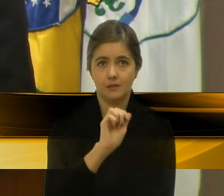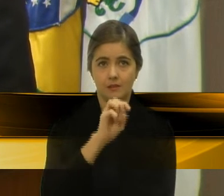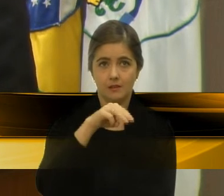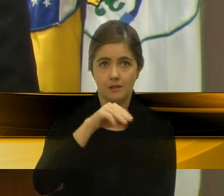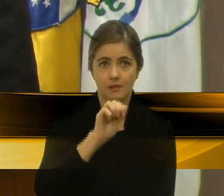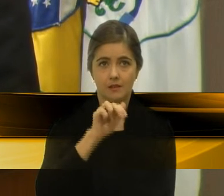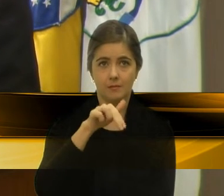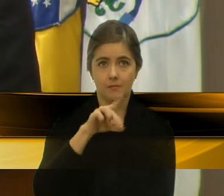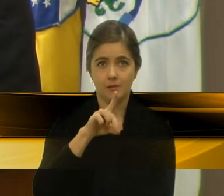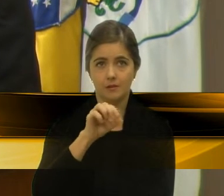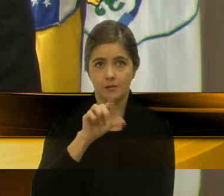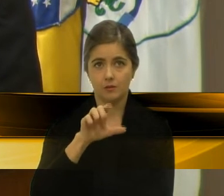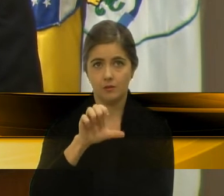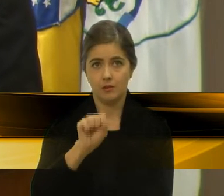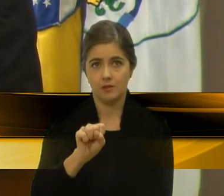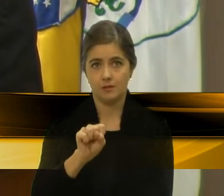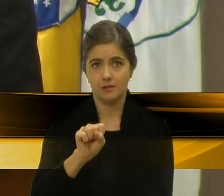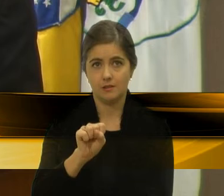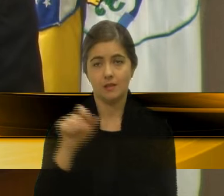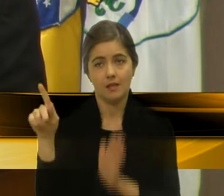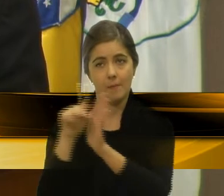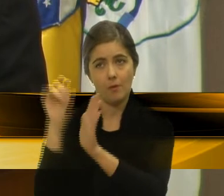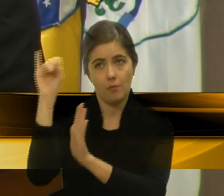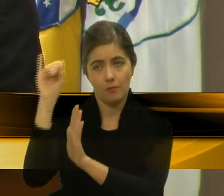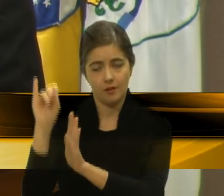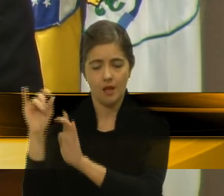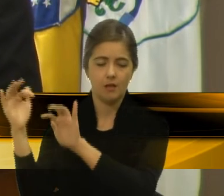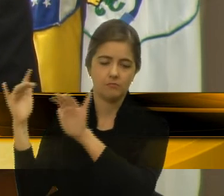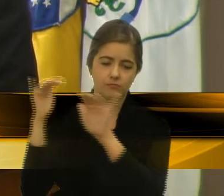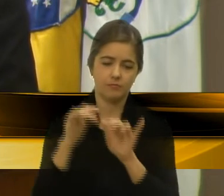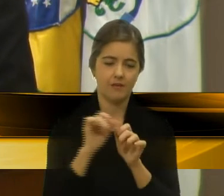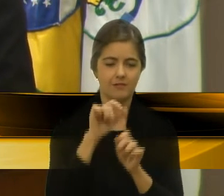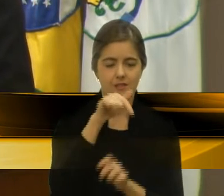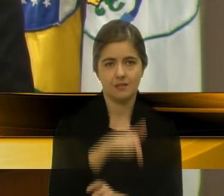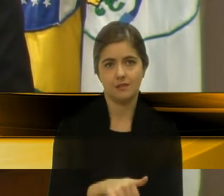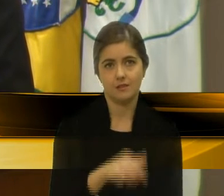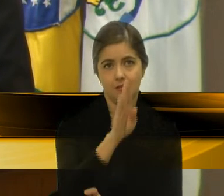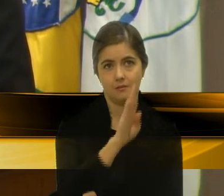por Congregação Camandulense da Ordem de São Bento.